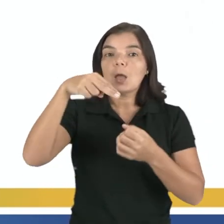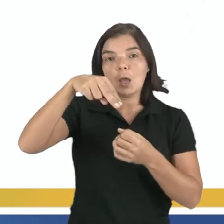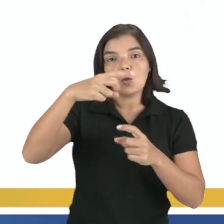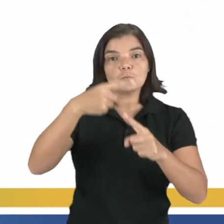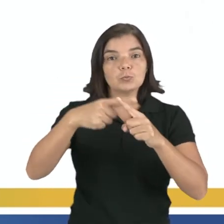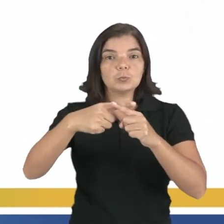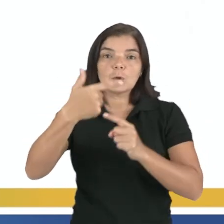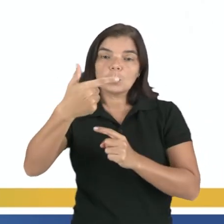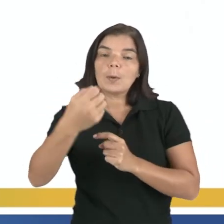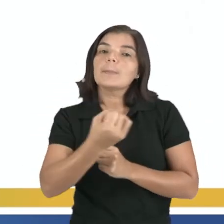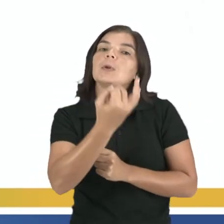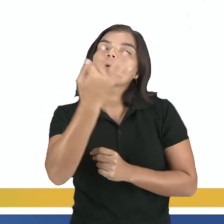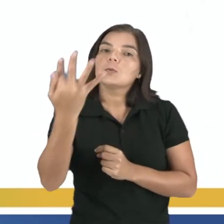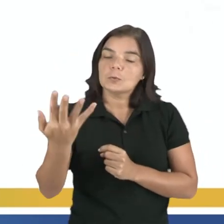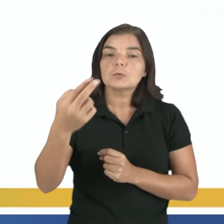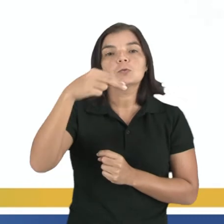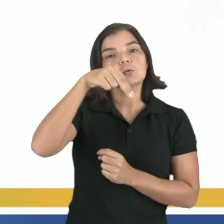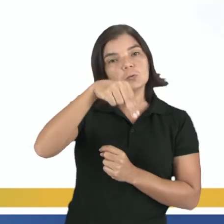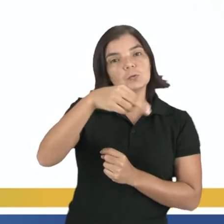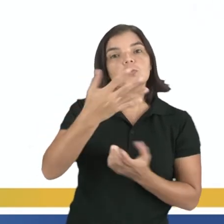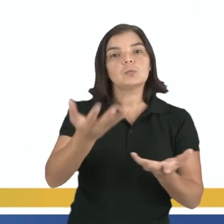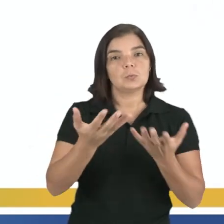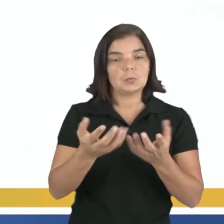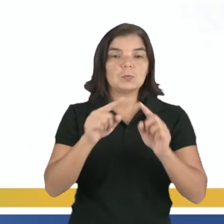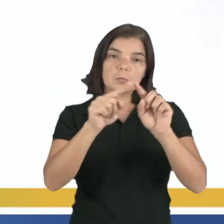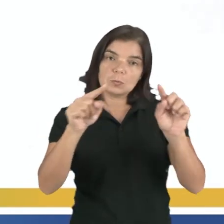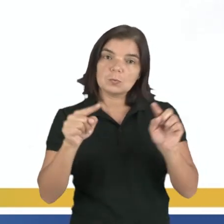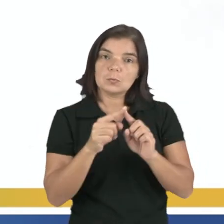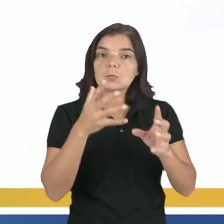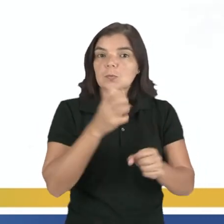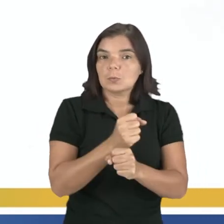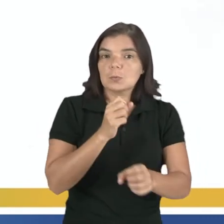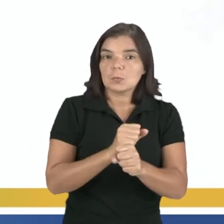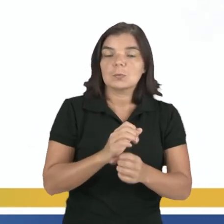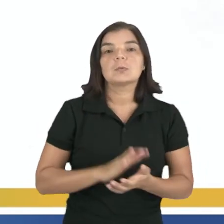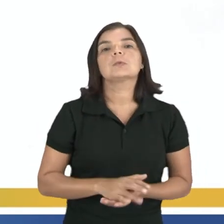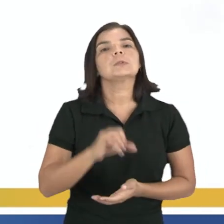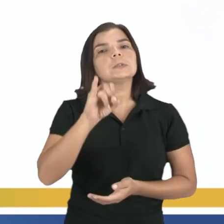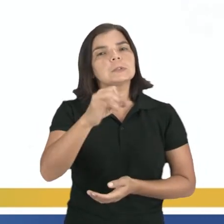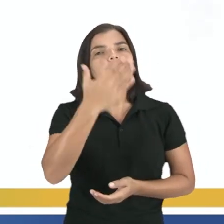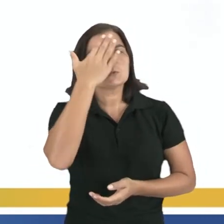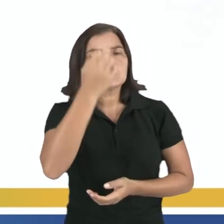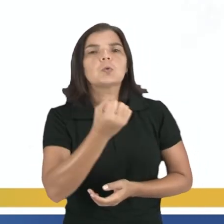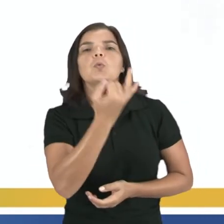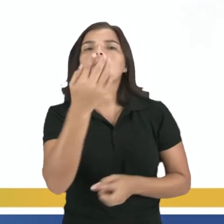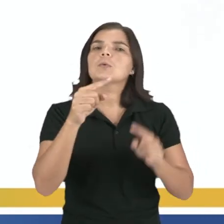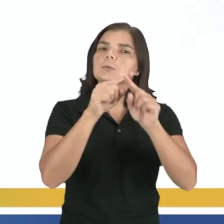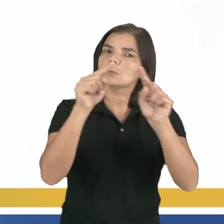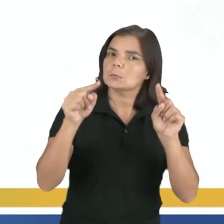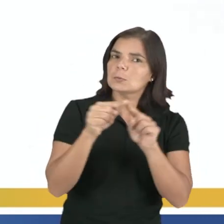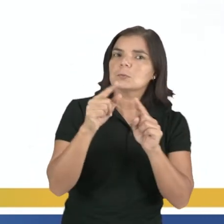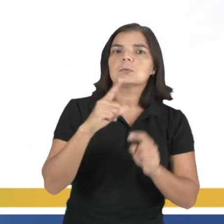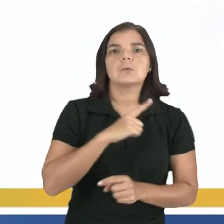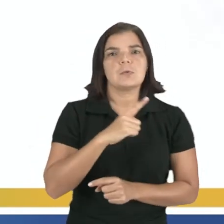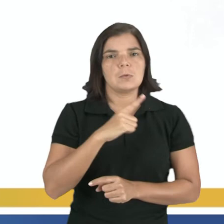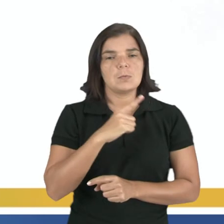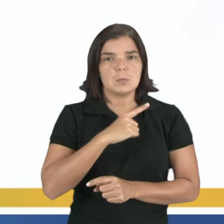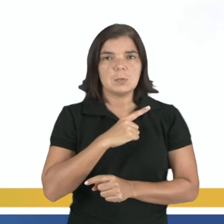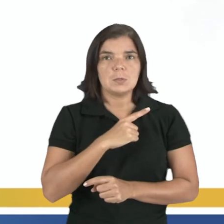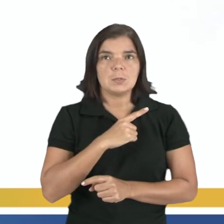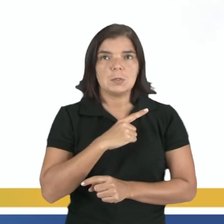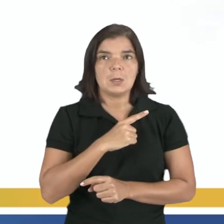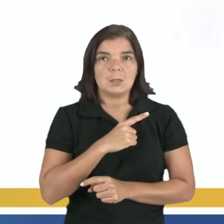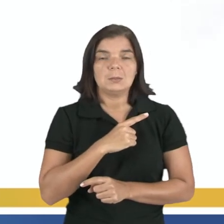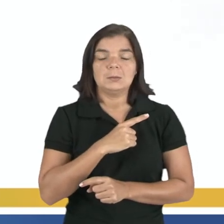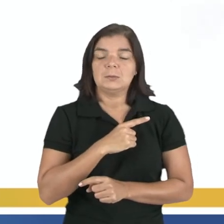para ter a quantidade de quadradinhos naquela barra que eu desejo calcular. Então, se eu quiser saber quantos quadradinhos eu vou ter na 100ª